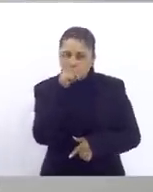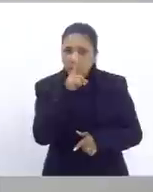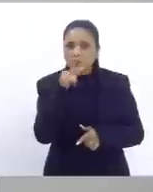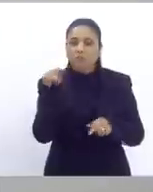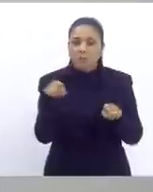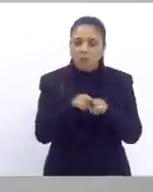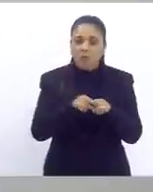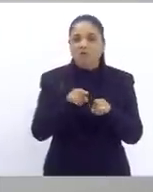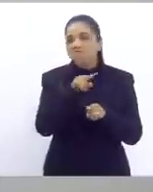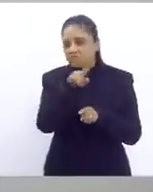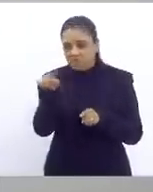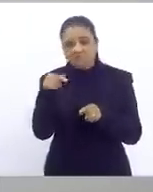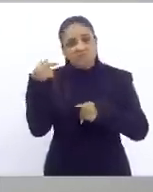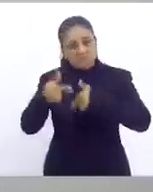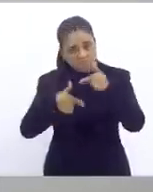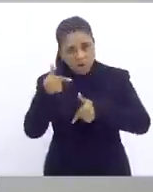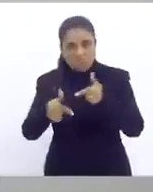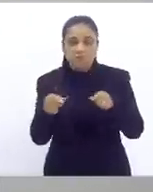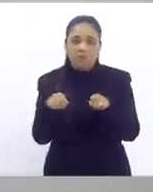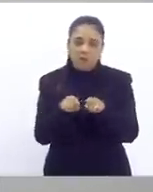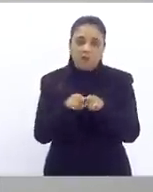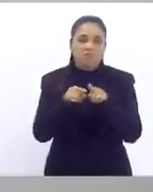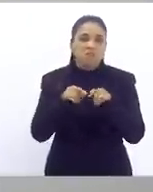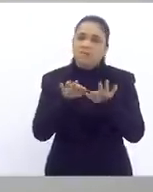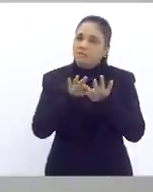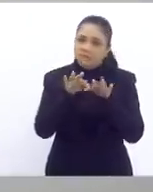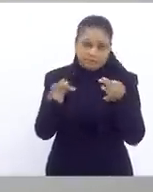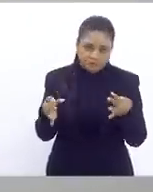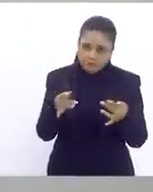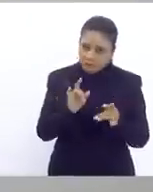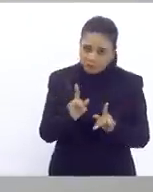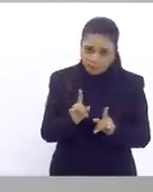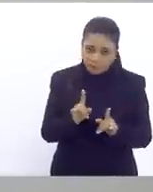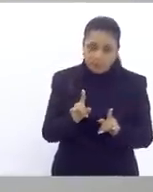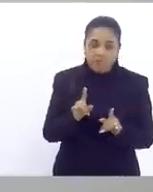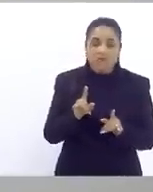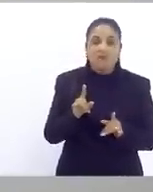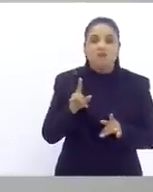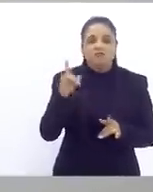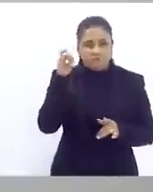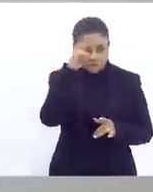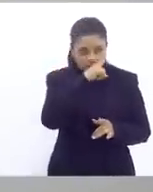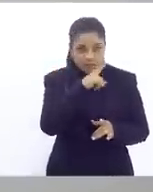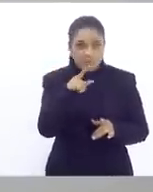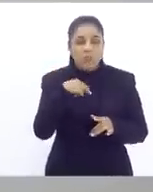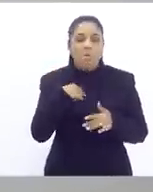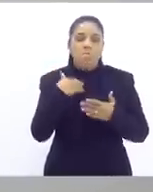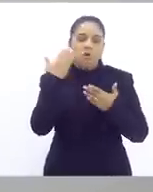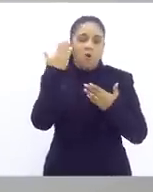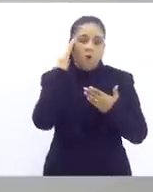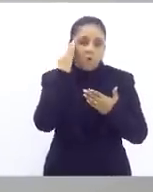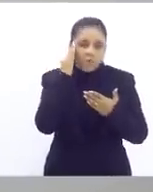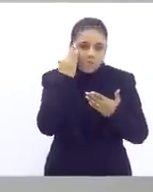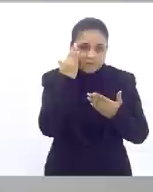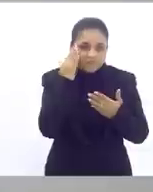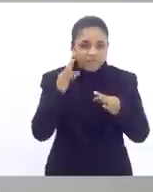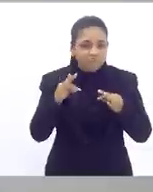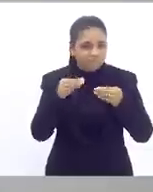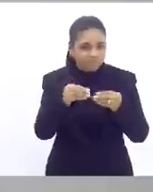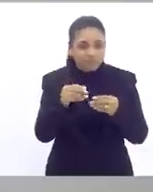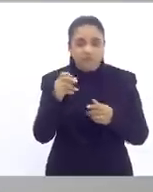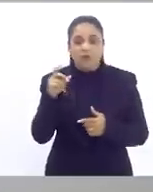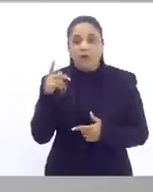para uma solução que não é simples peço a compreensão de vocês aos pensionistas e aposentados